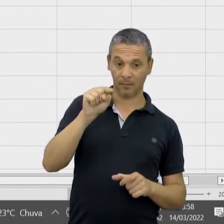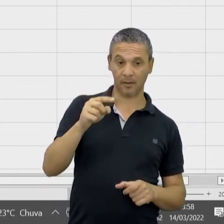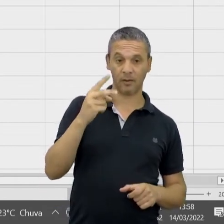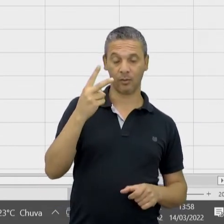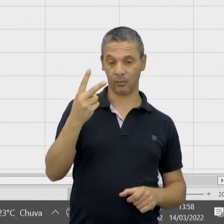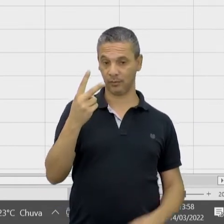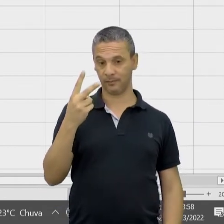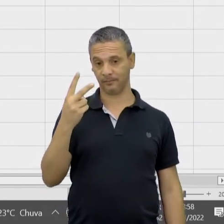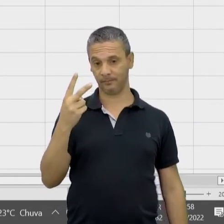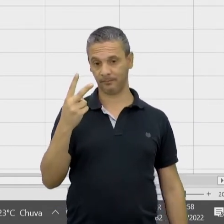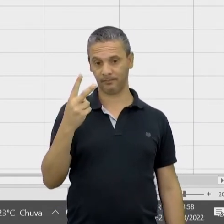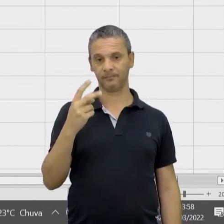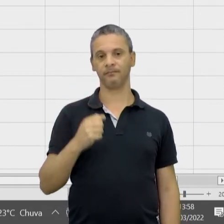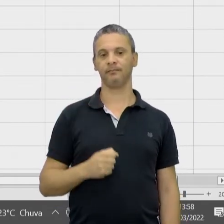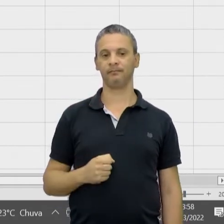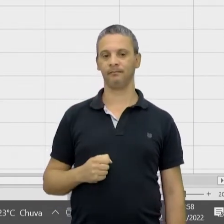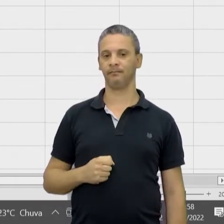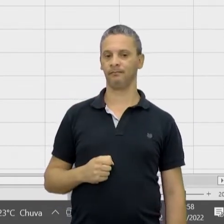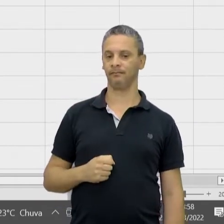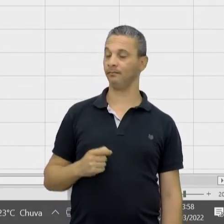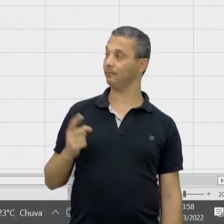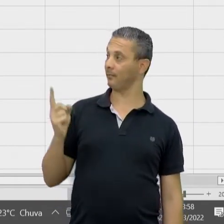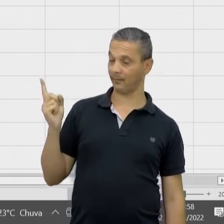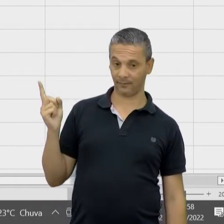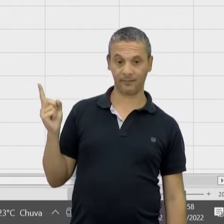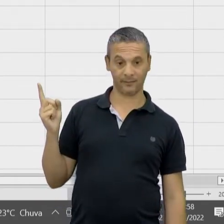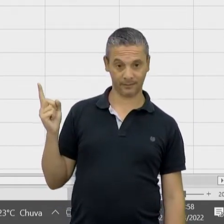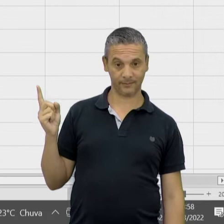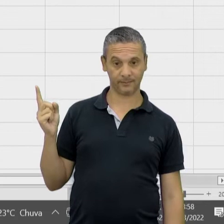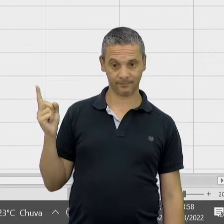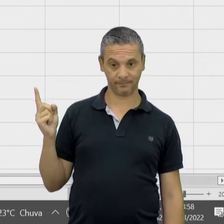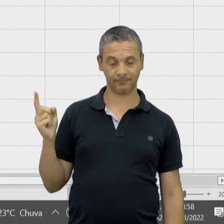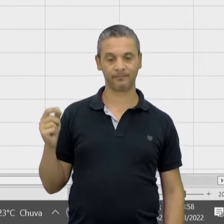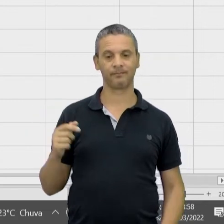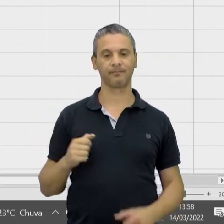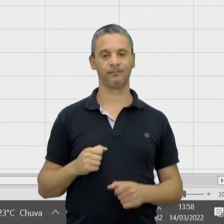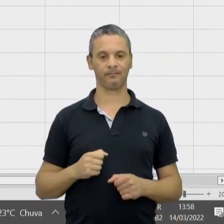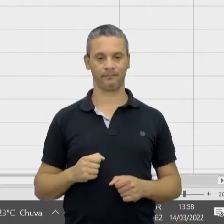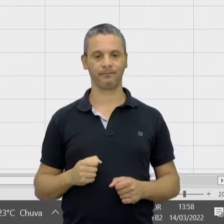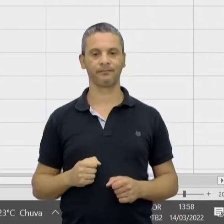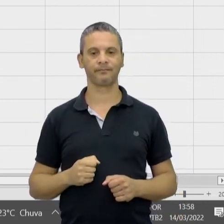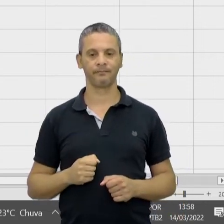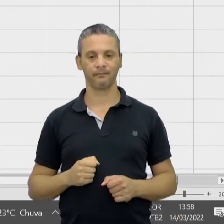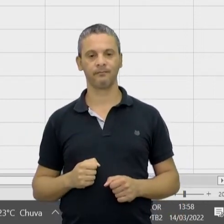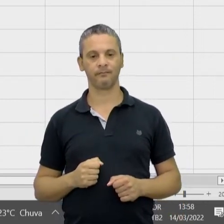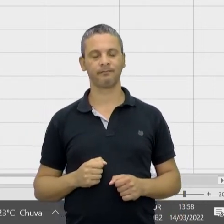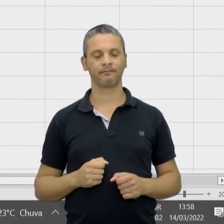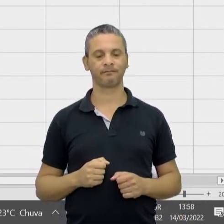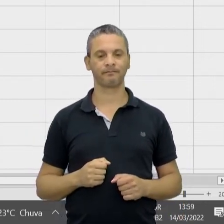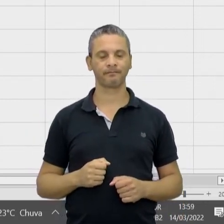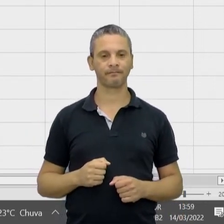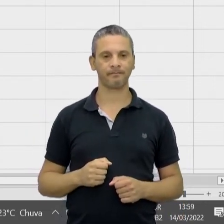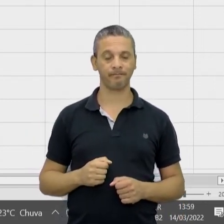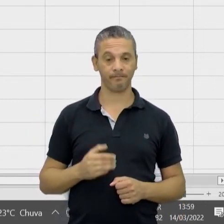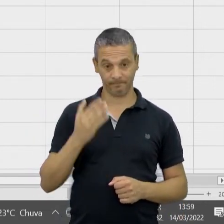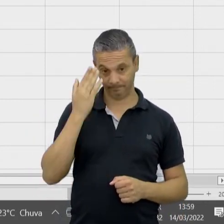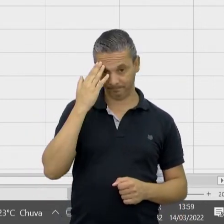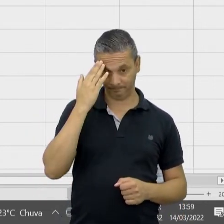clica 2 vezes, despesas do mês de fevereiro. Aí sim vocês vão abrir essa cédula, tá